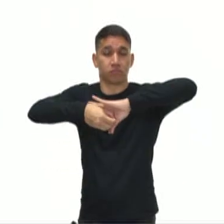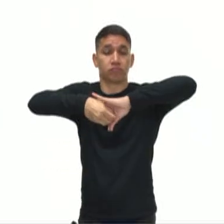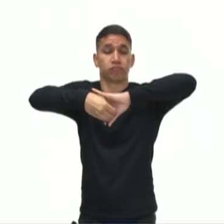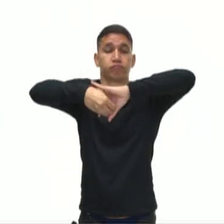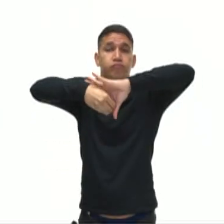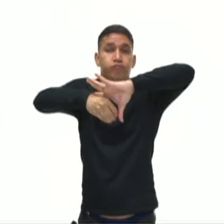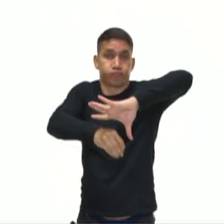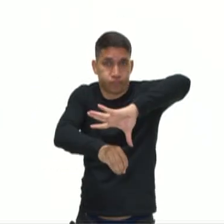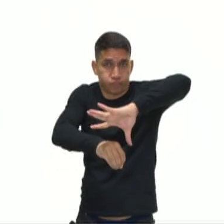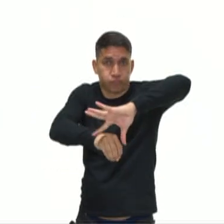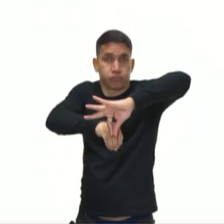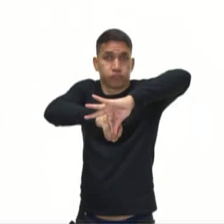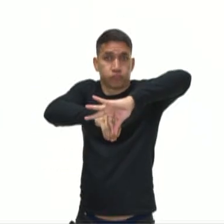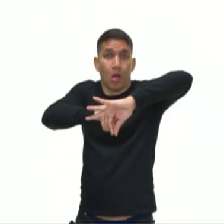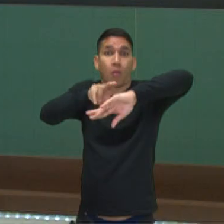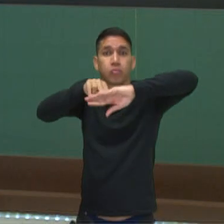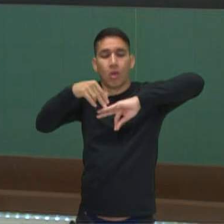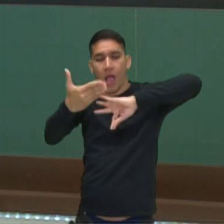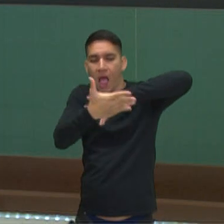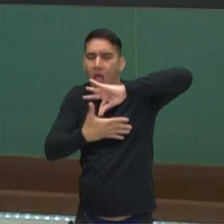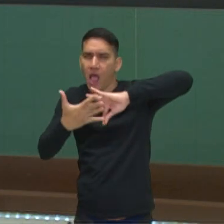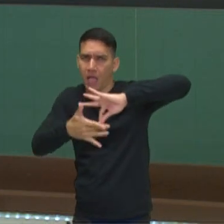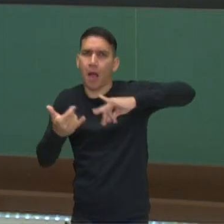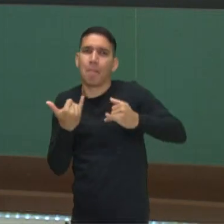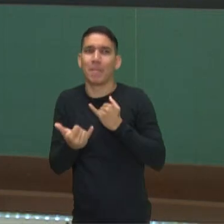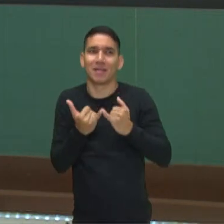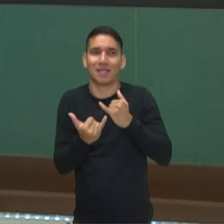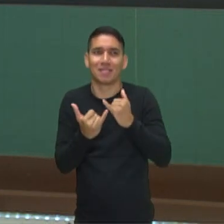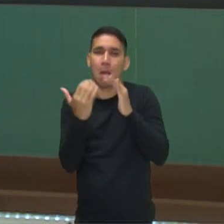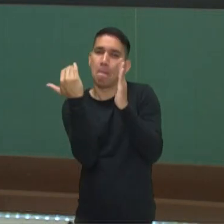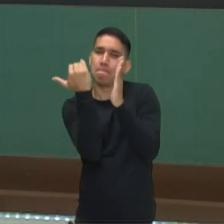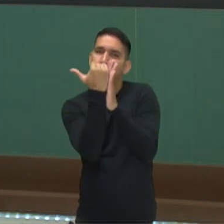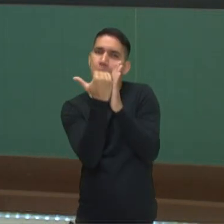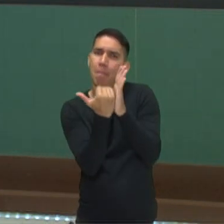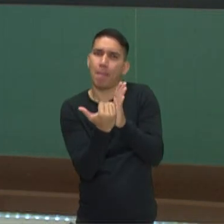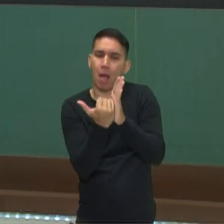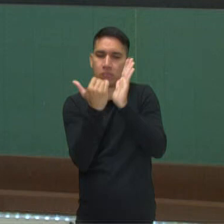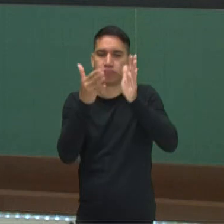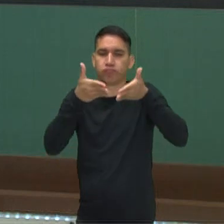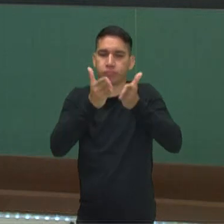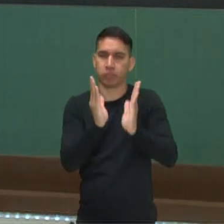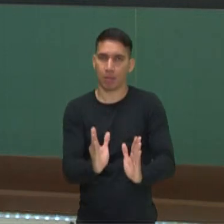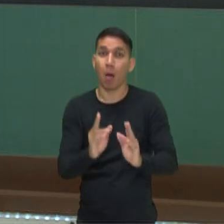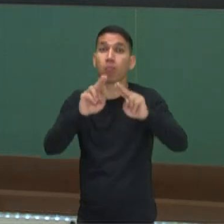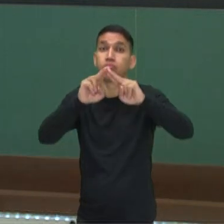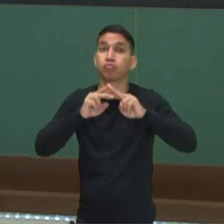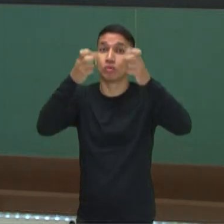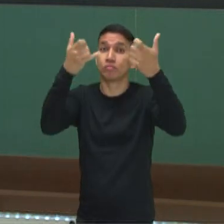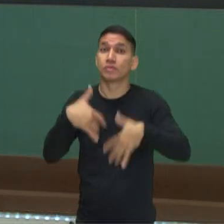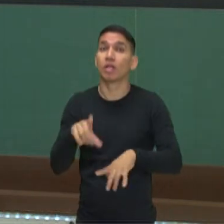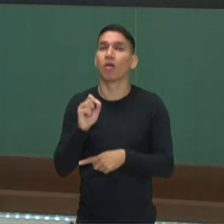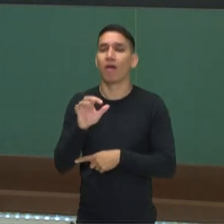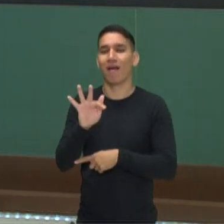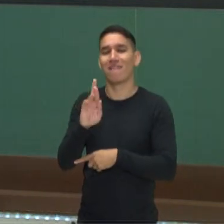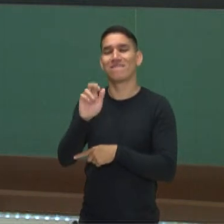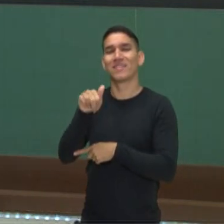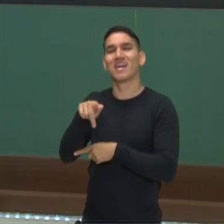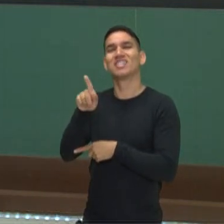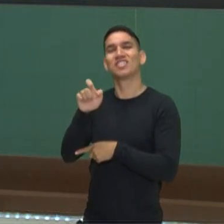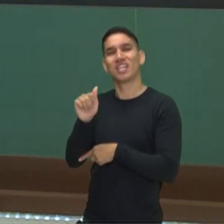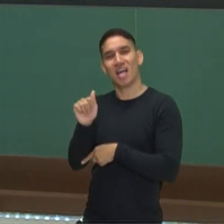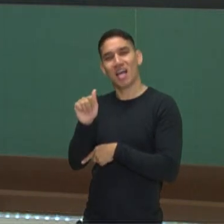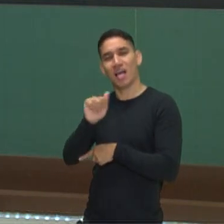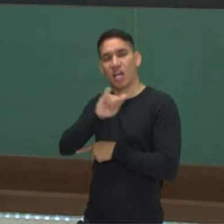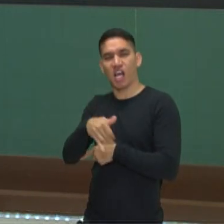essa região da vagina, é como se ela tivesse degrauzinhos, tá? Por isso que a ciência chama de franjadas